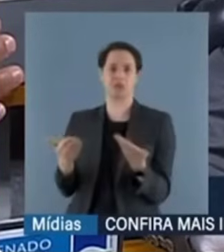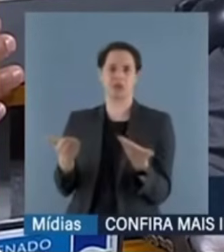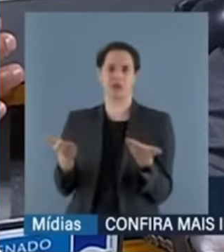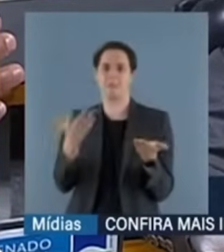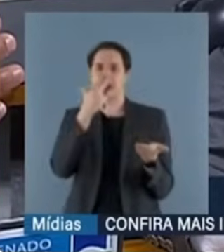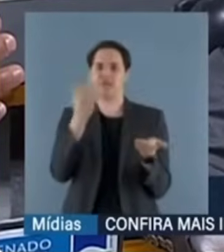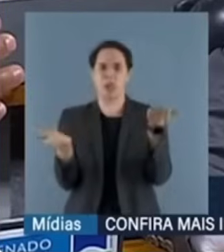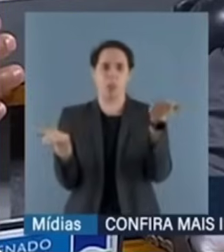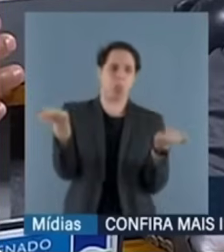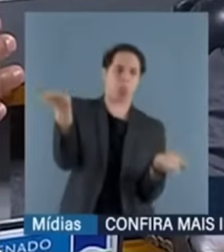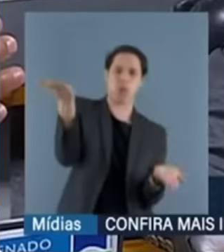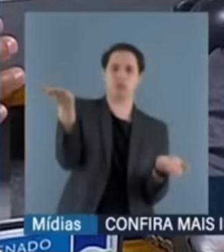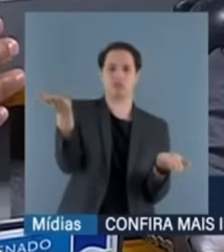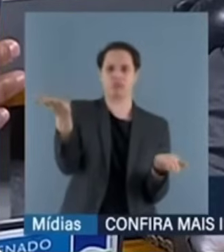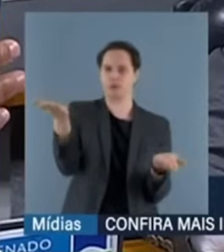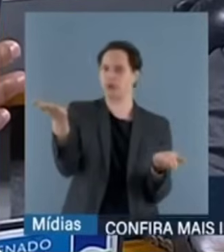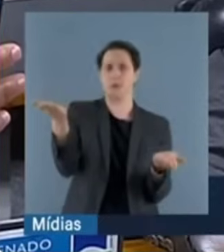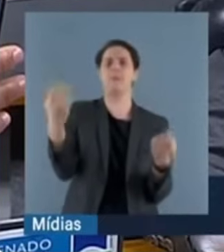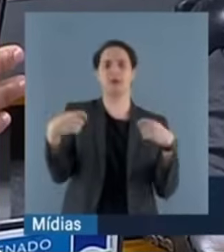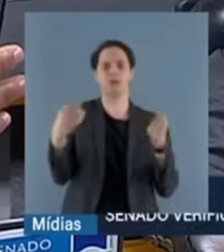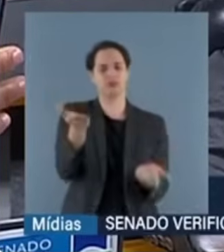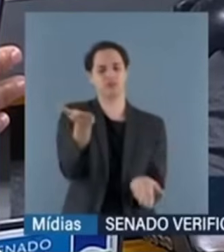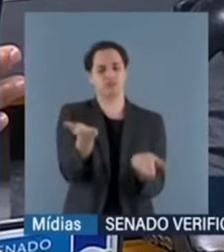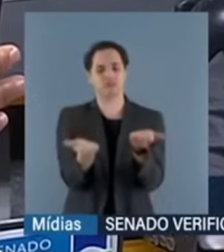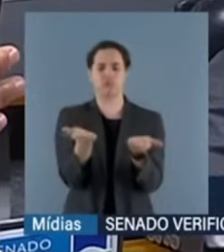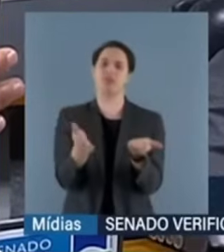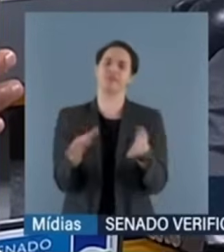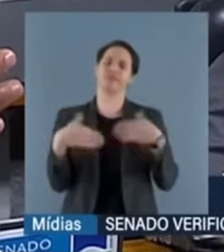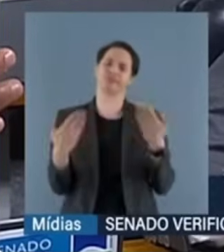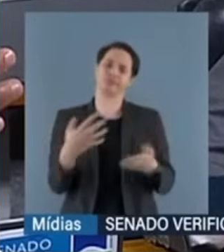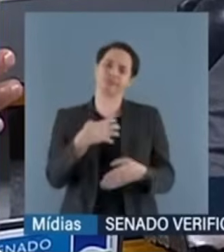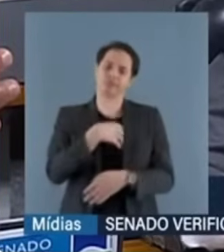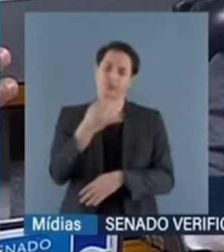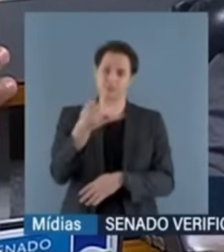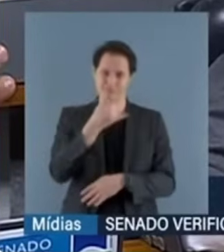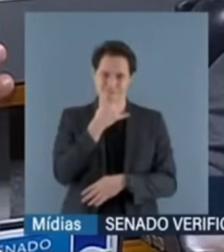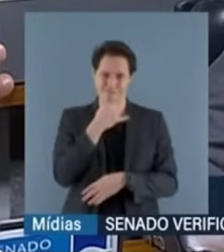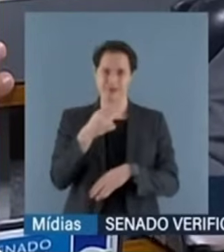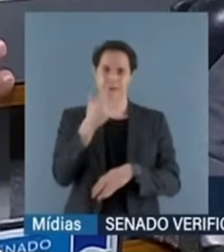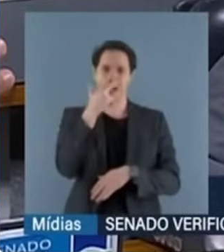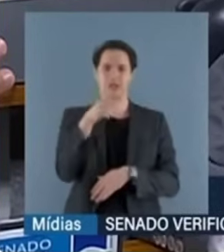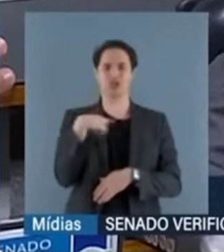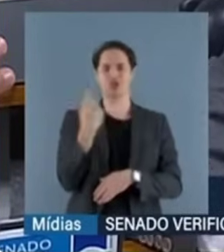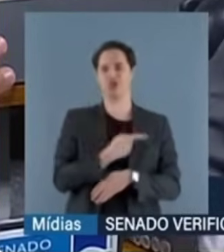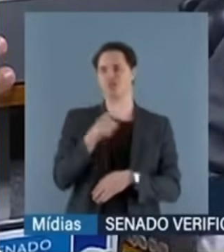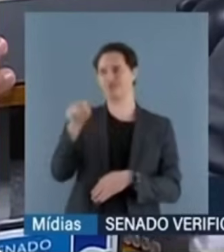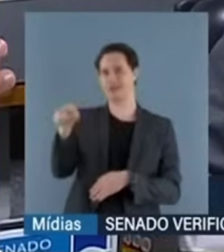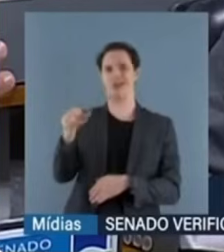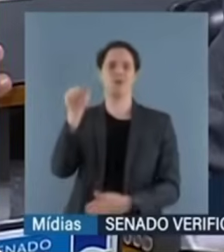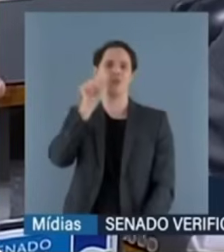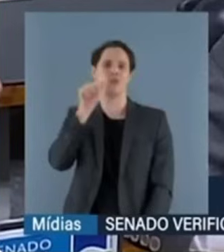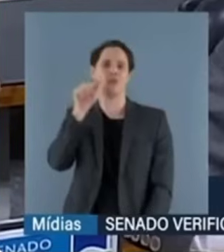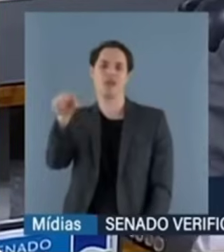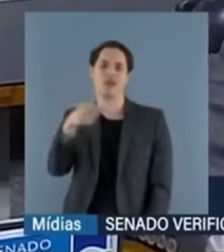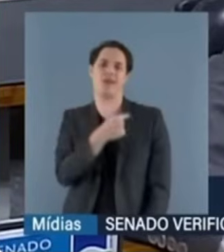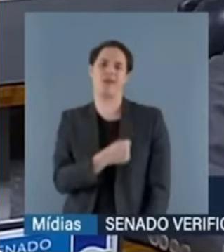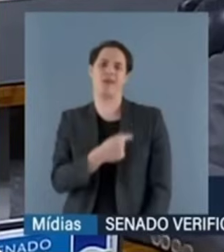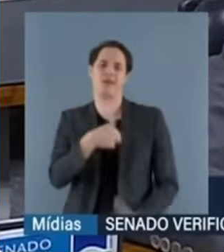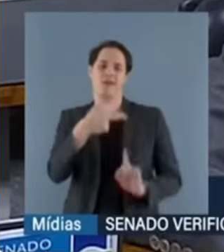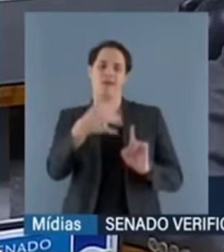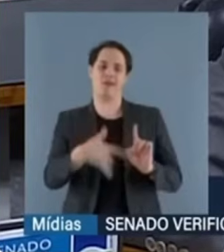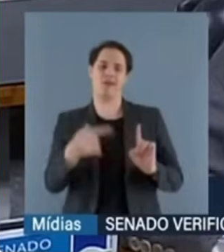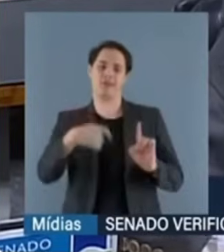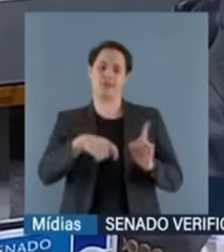que a gente não vê a relatora que deveria relatar todos os fatos aqui de todos, as imagens, mostra a imagem só aquilo que interessa